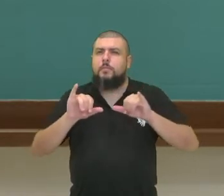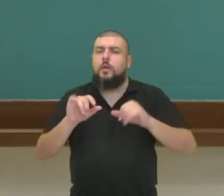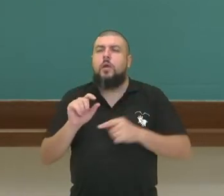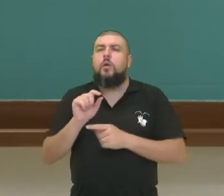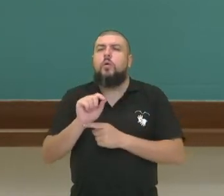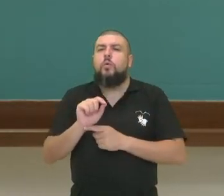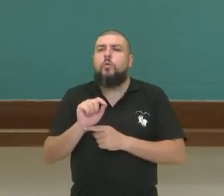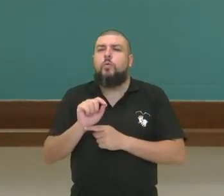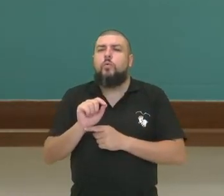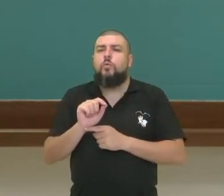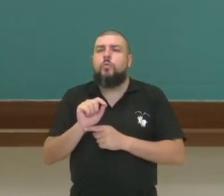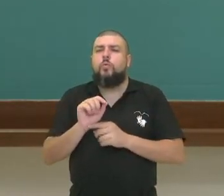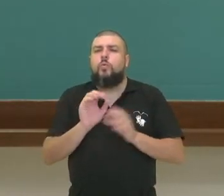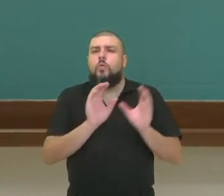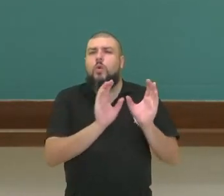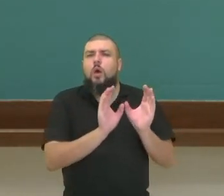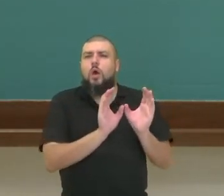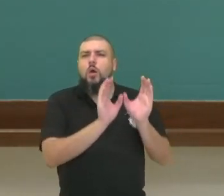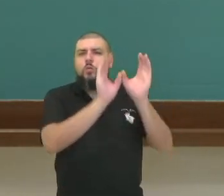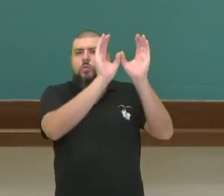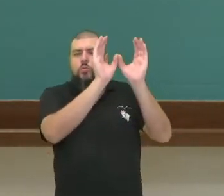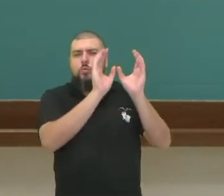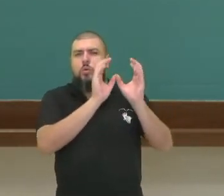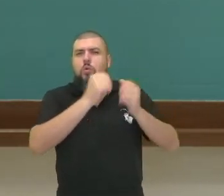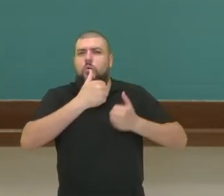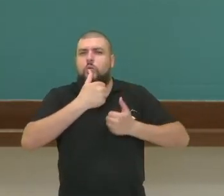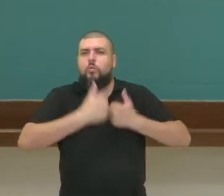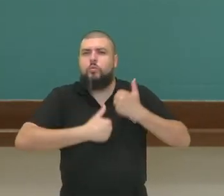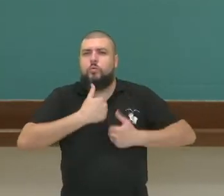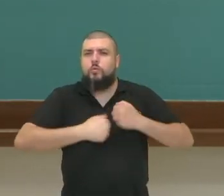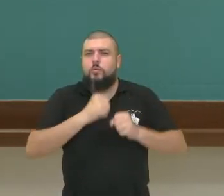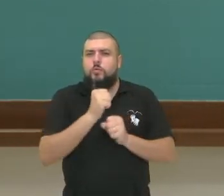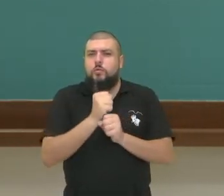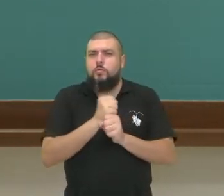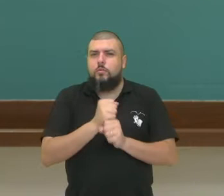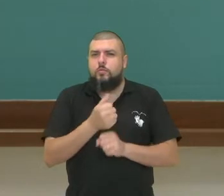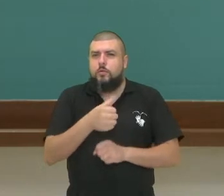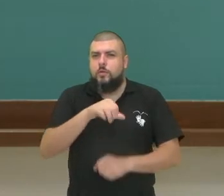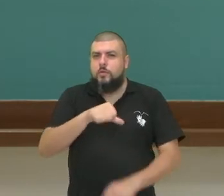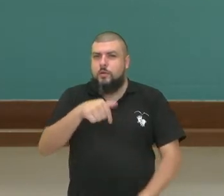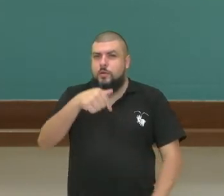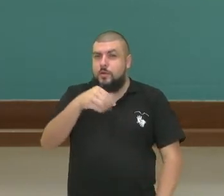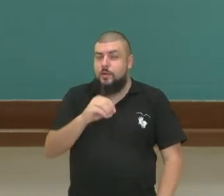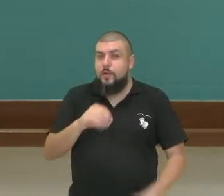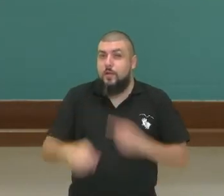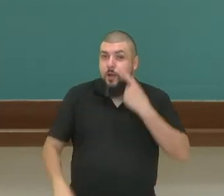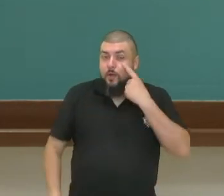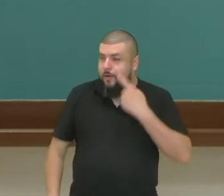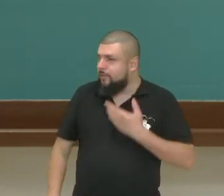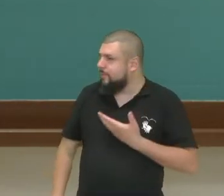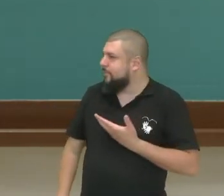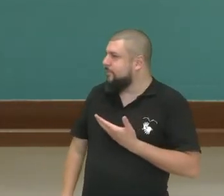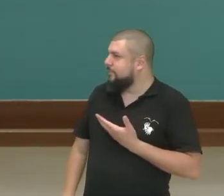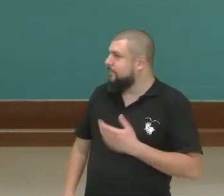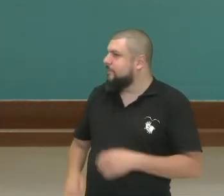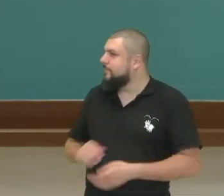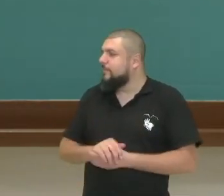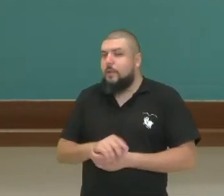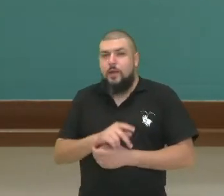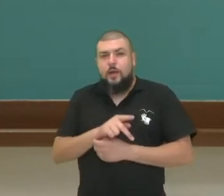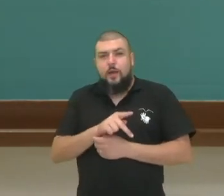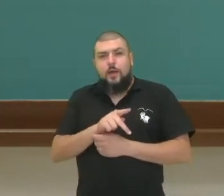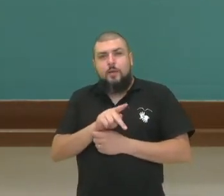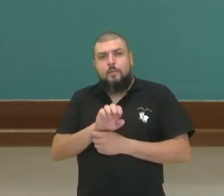Mundo de 1970, em que nós temos aqui, justamente o Pelé erguendo a taça Jules Rimet ao lado